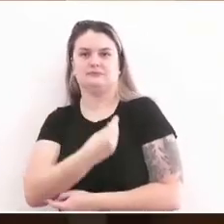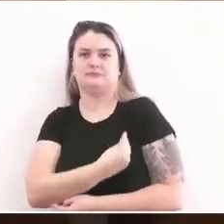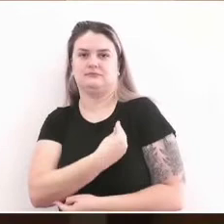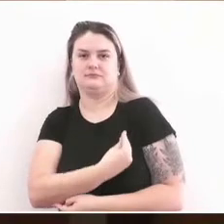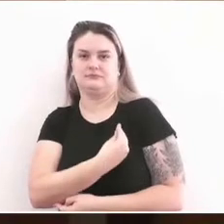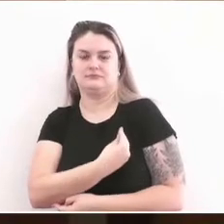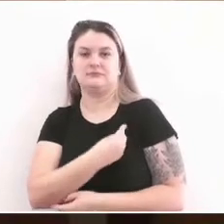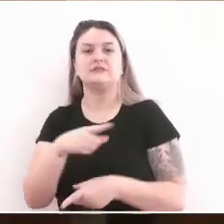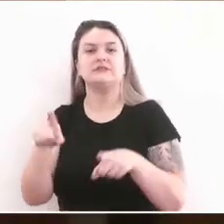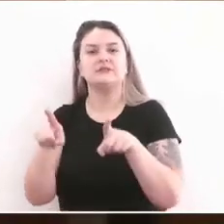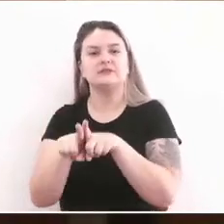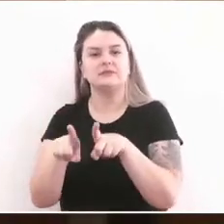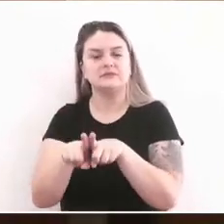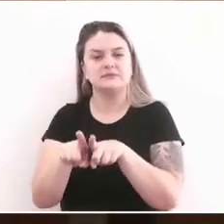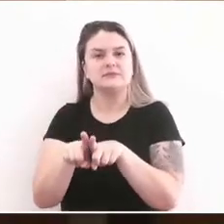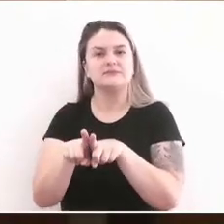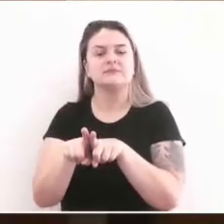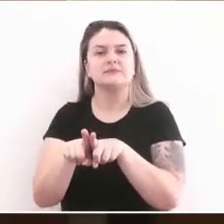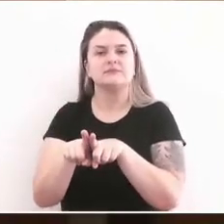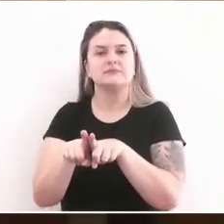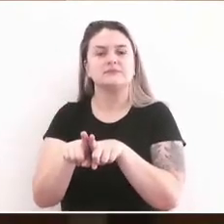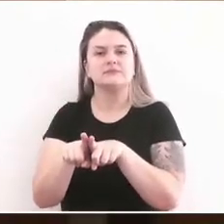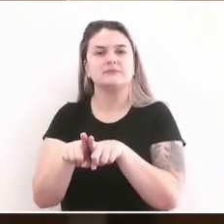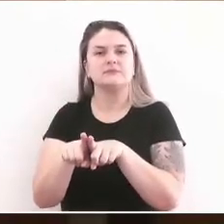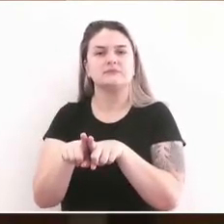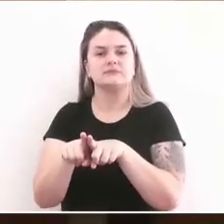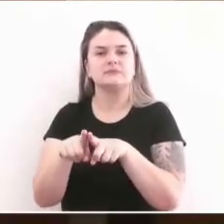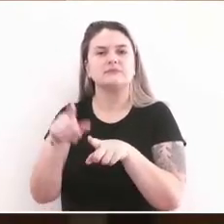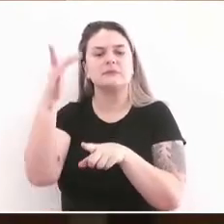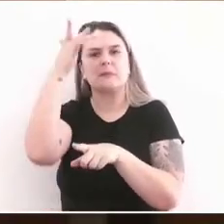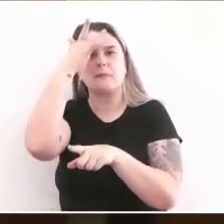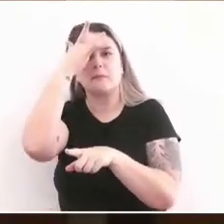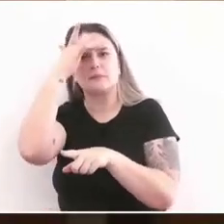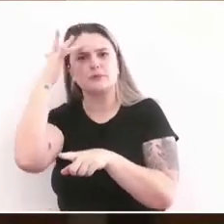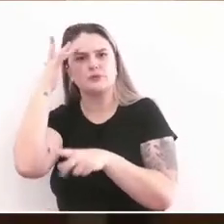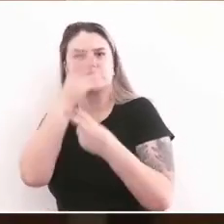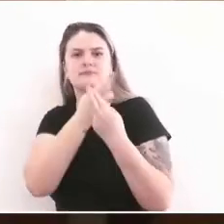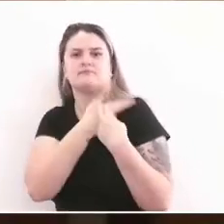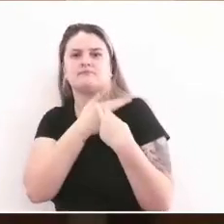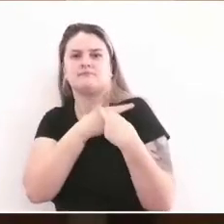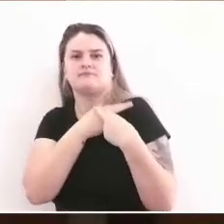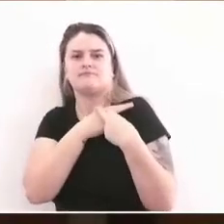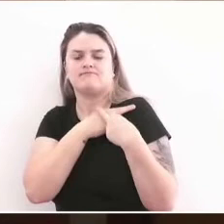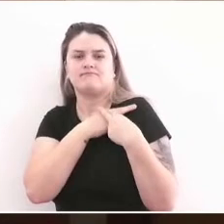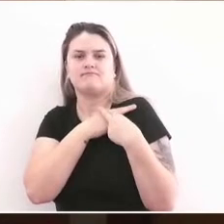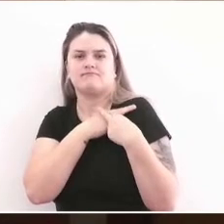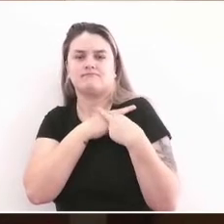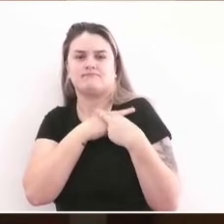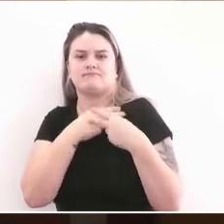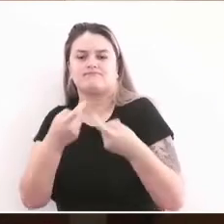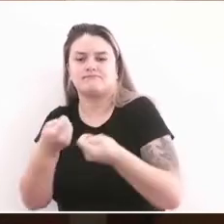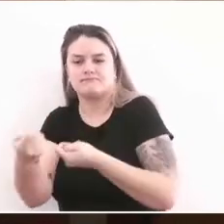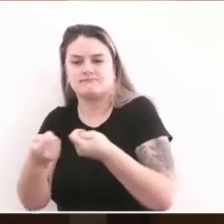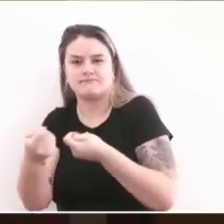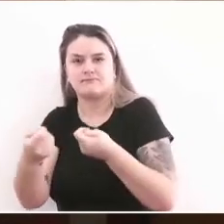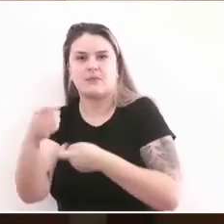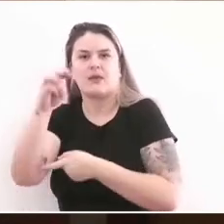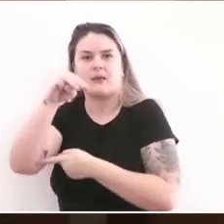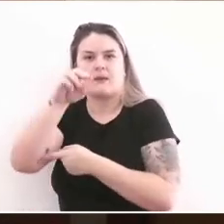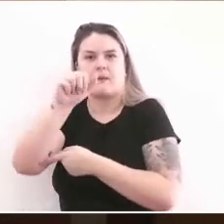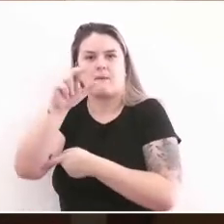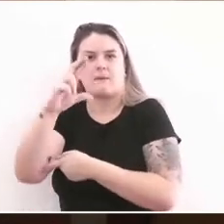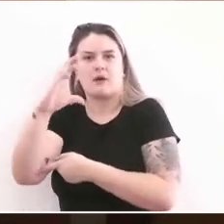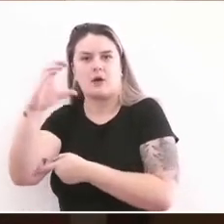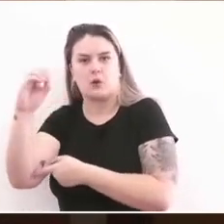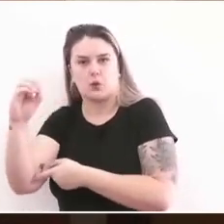recinto, ao consultor administrativo da Prefeitura, Marco Antônio de Lima, ao vereador